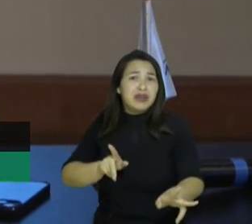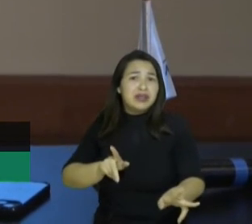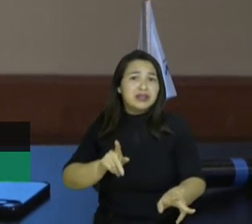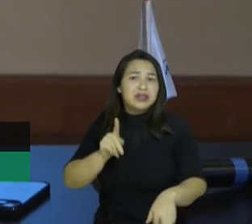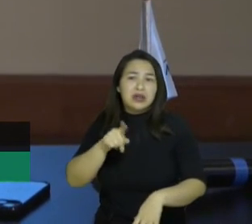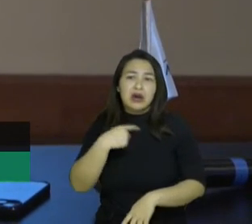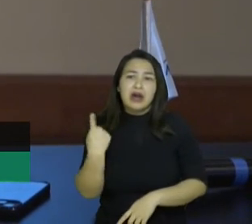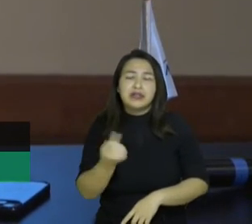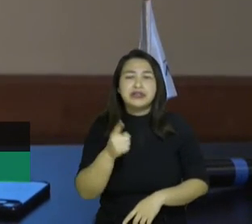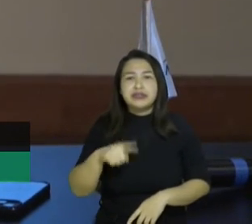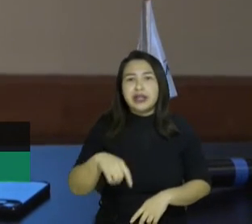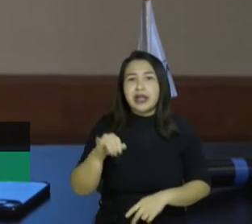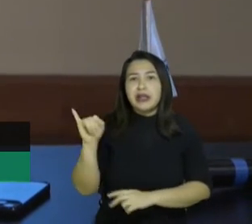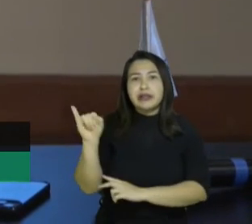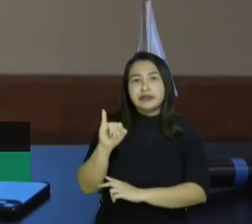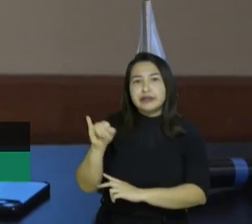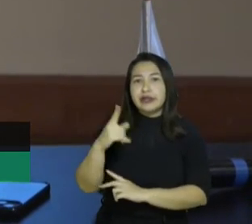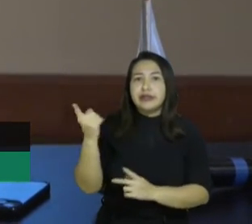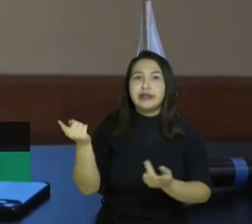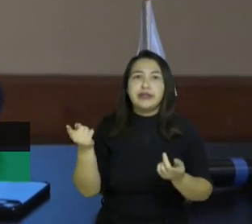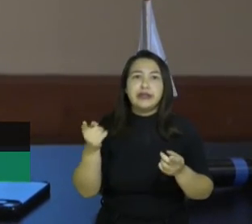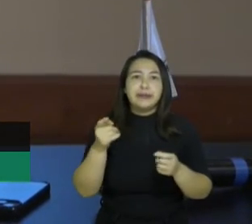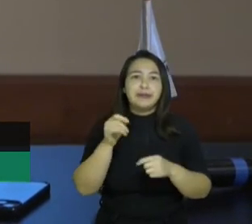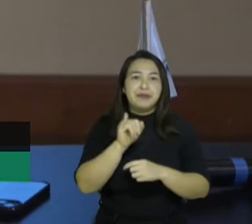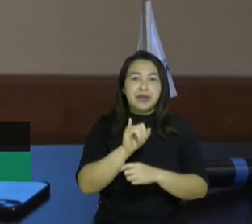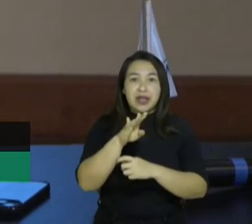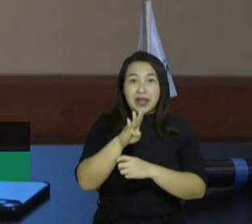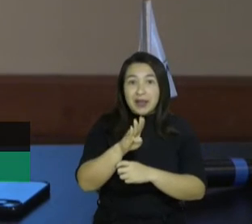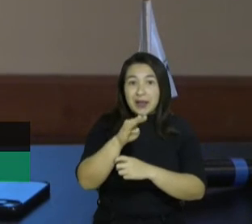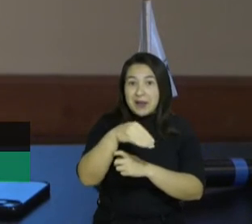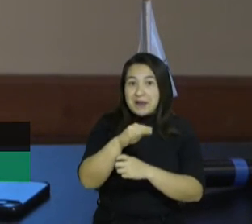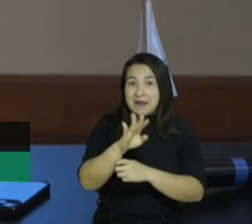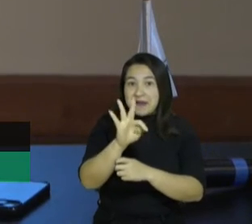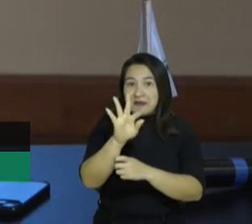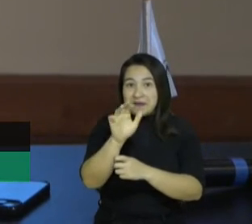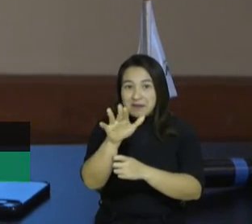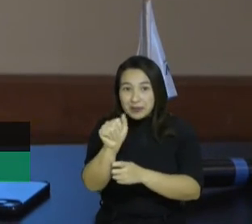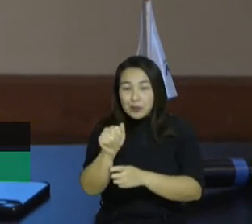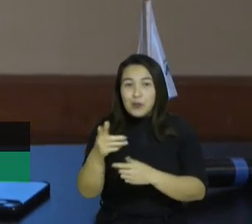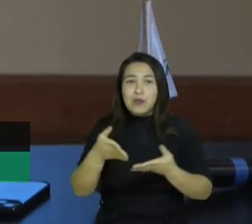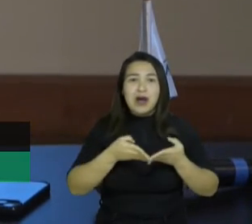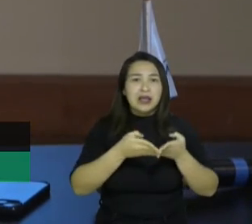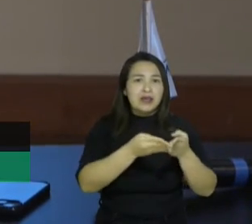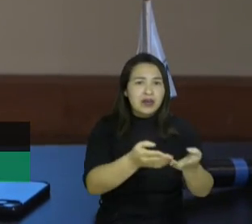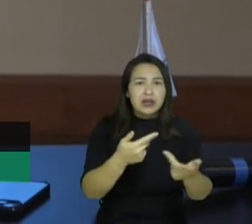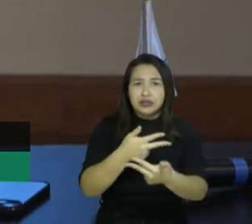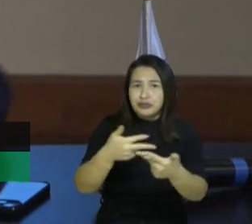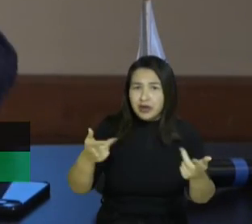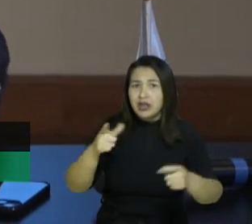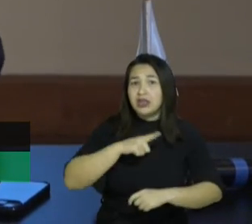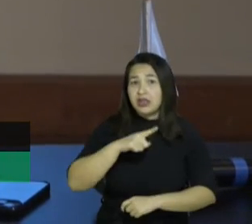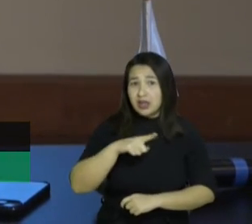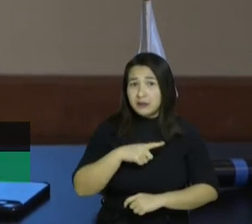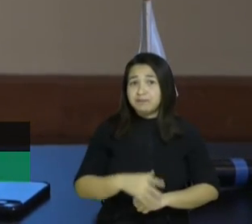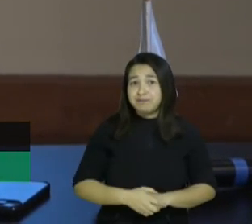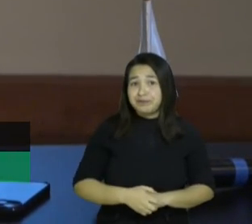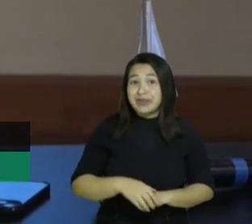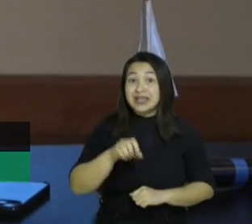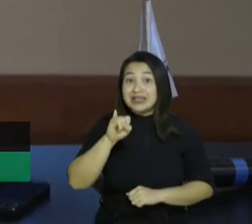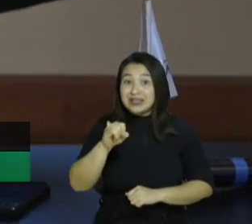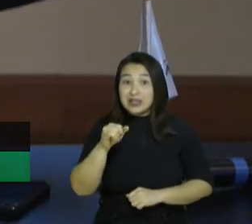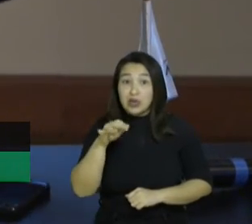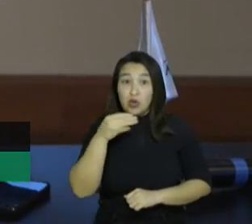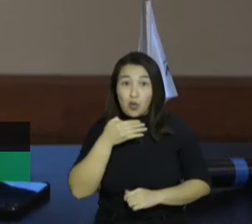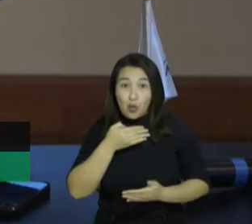Itajaí Itapuá é Imbituba é Navegantes a gente tem uma vantagem comparativa se a gente começar a integrar com os